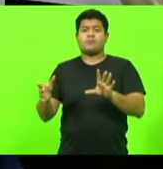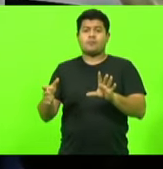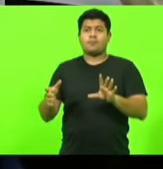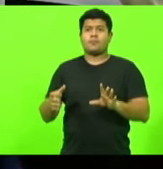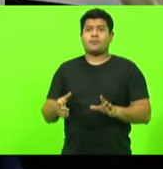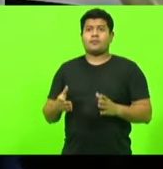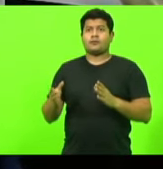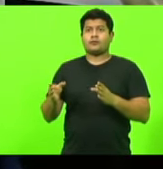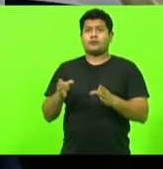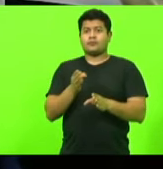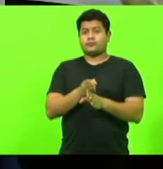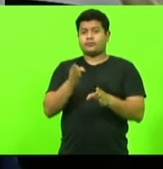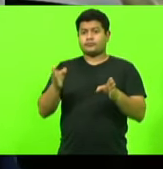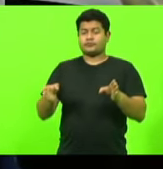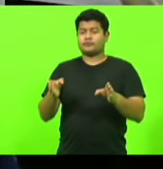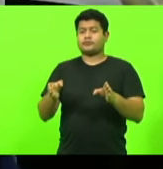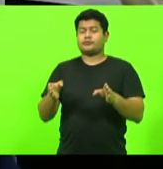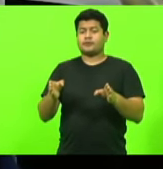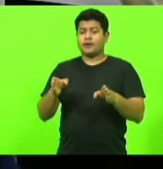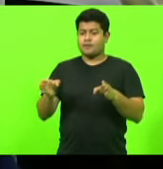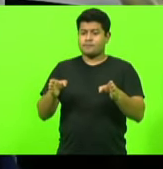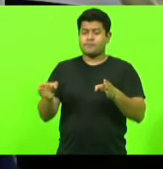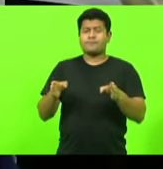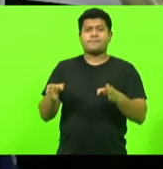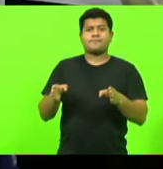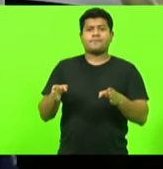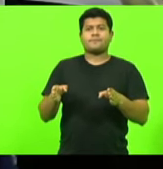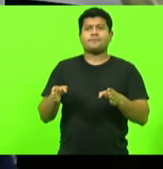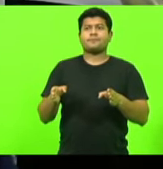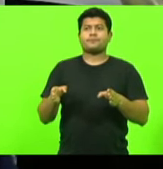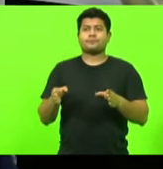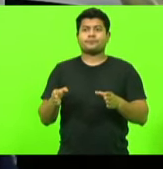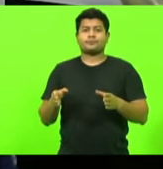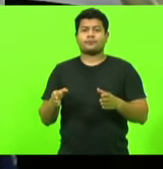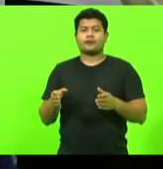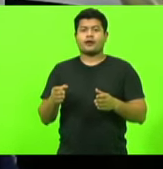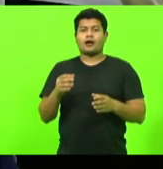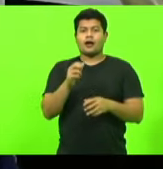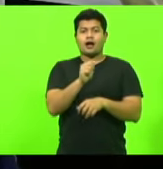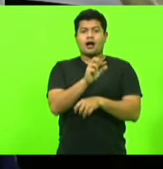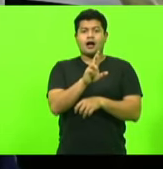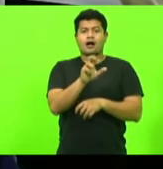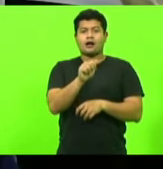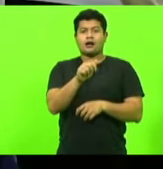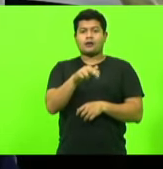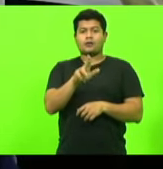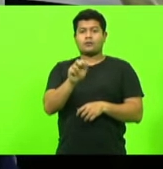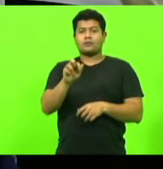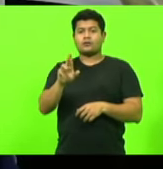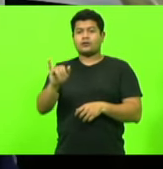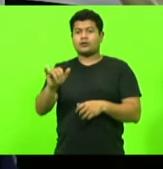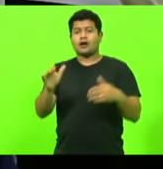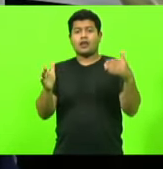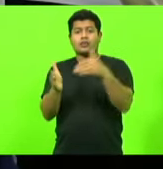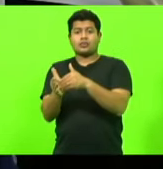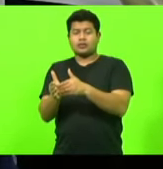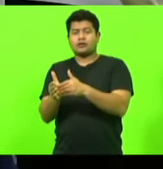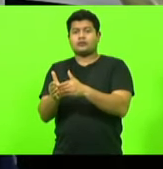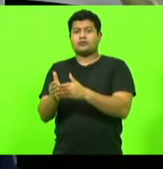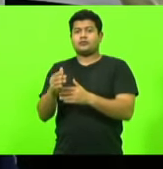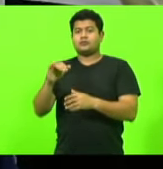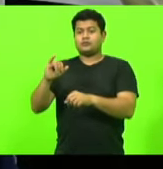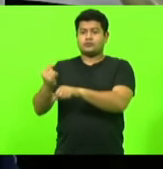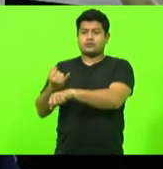no trecho de maior gargalo, ou seja, no trecho entre Araquari e o entroncamento com